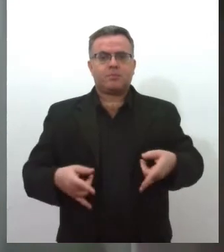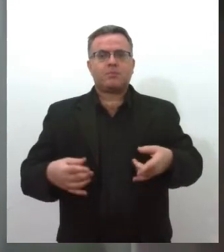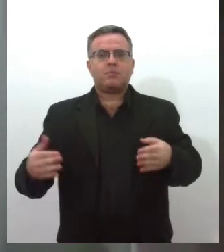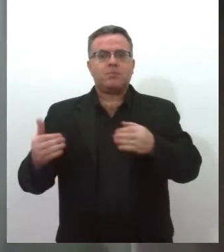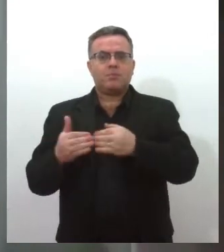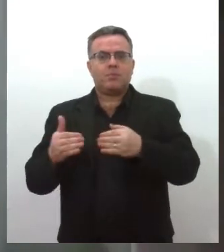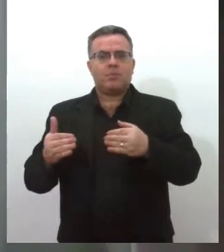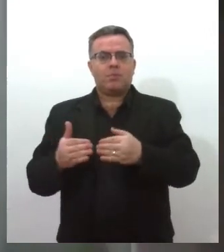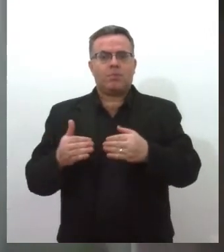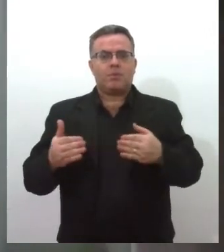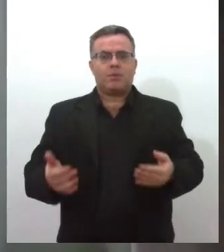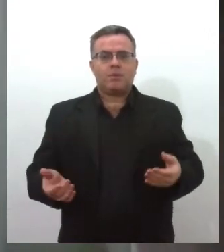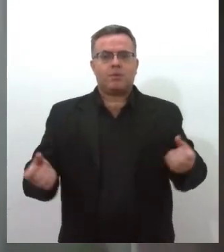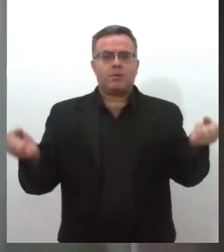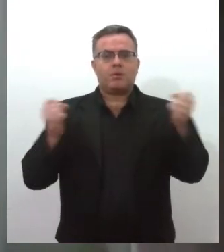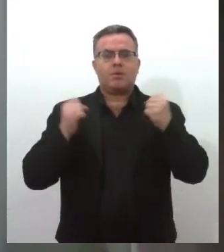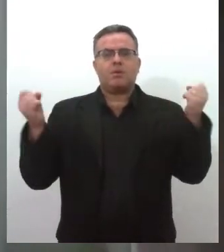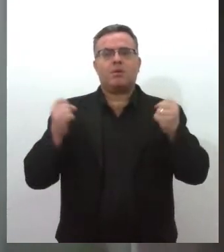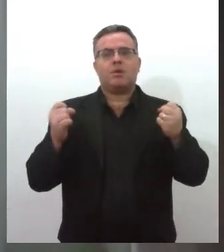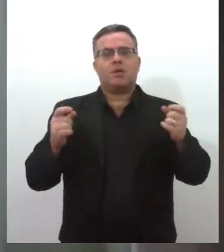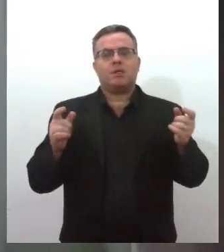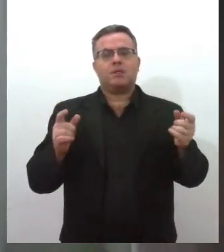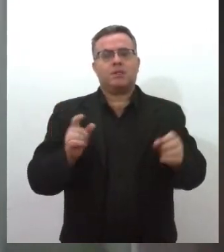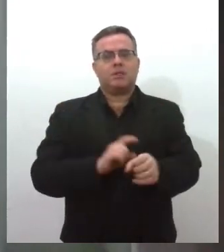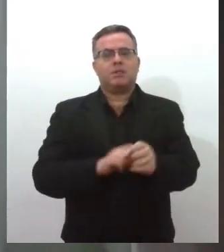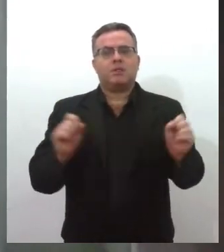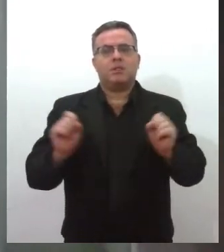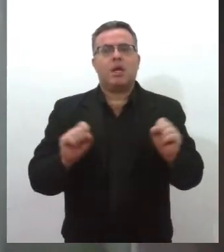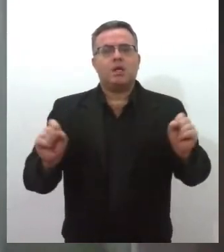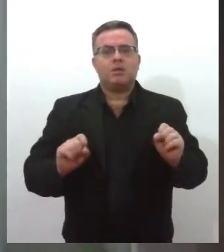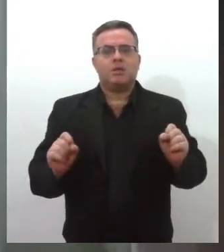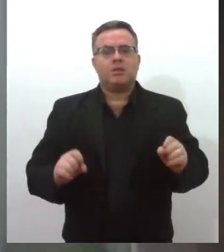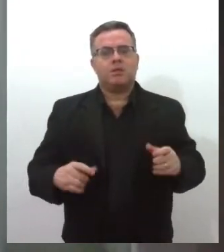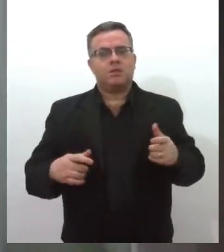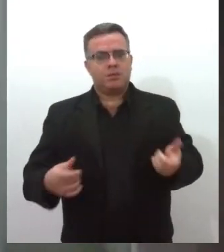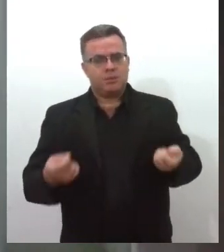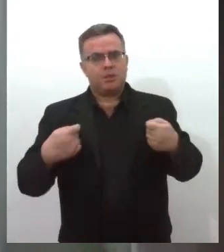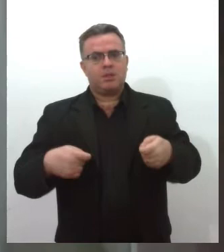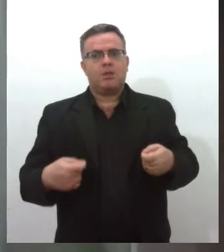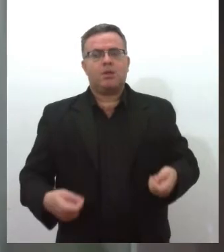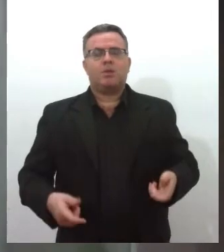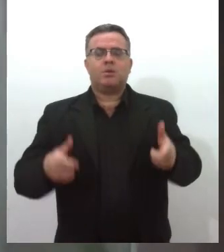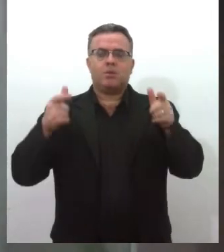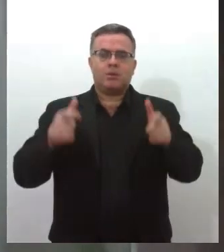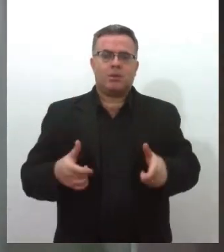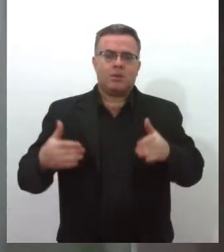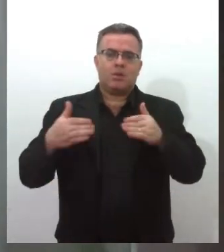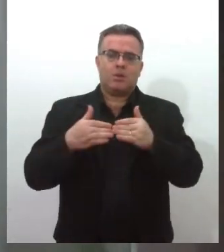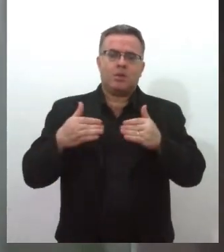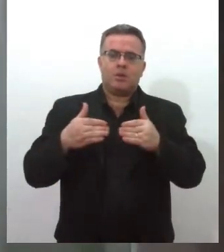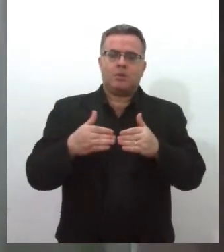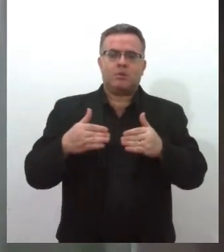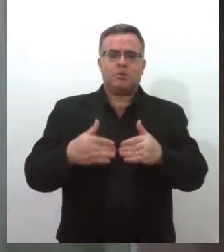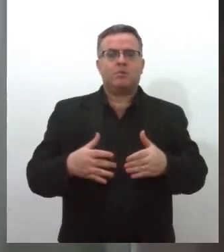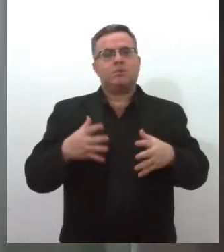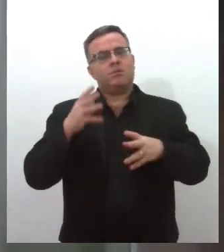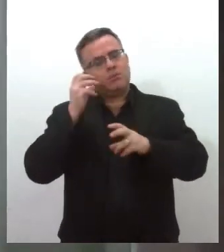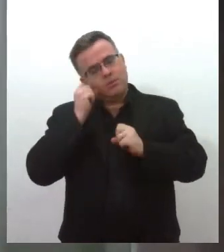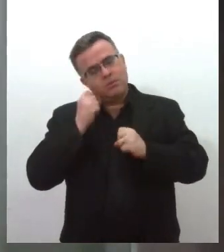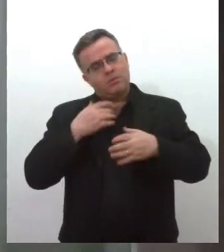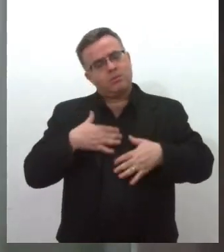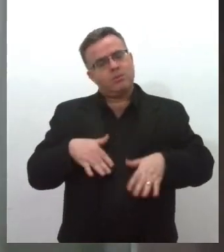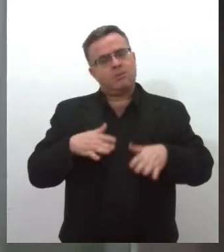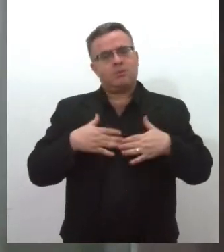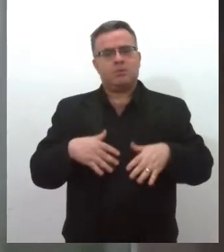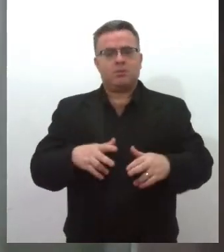associe a um momento de estresse, né, de energia, quando deveria ser associado esse quarto ao momento do repouso. Então,